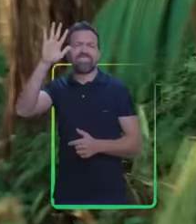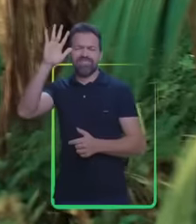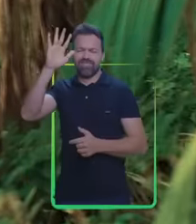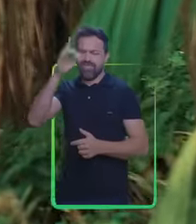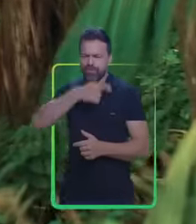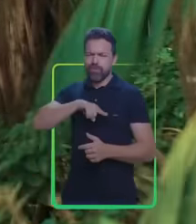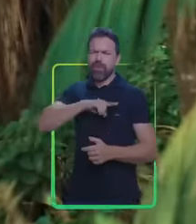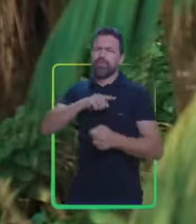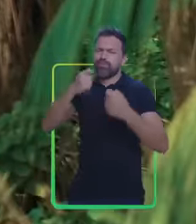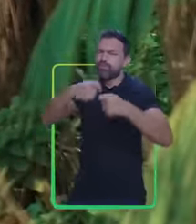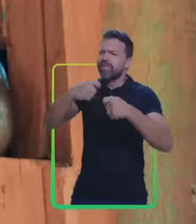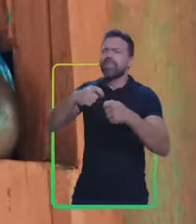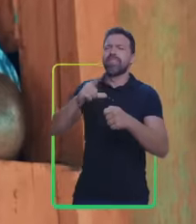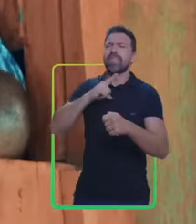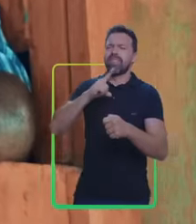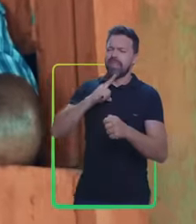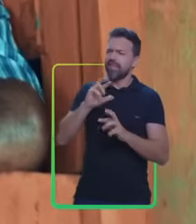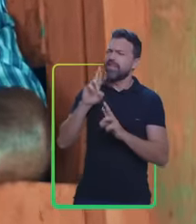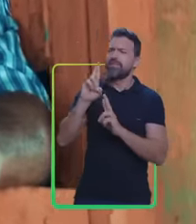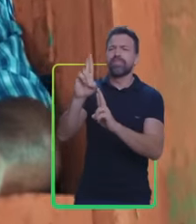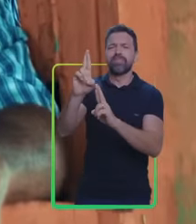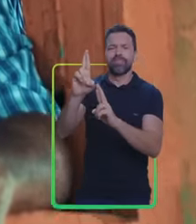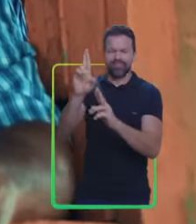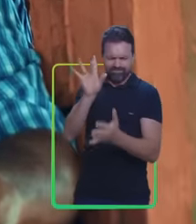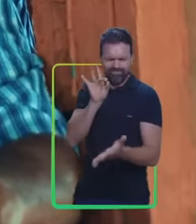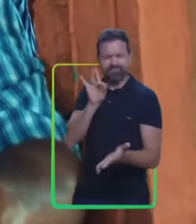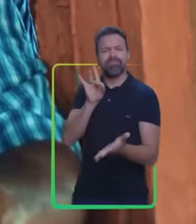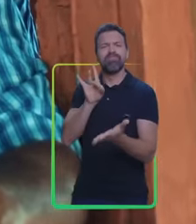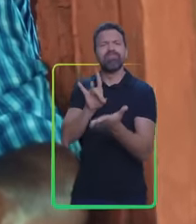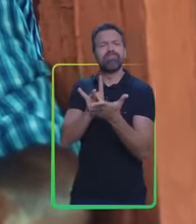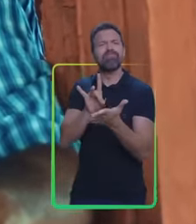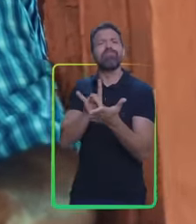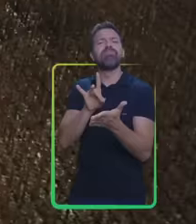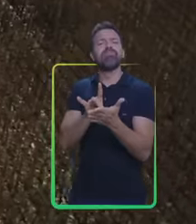abrace a esperança que é verdadeira.